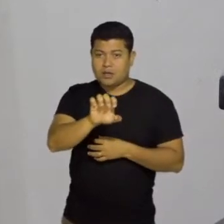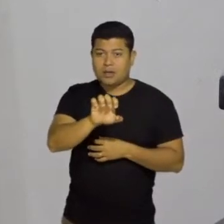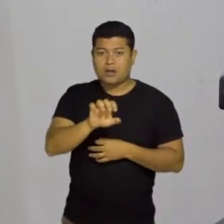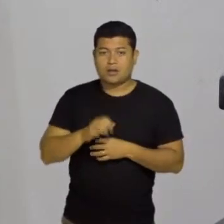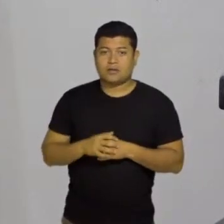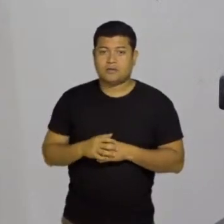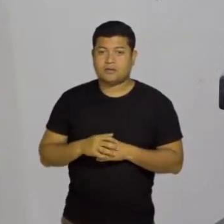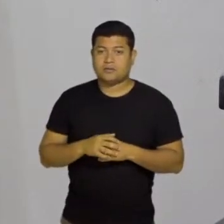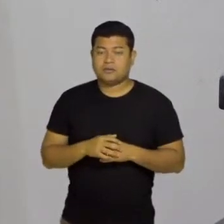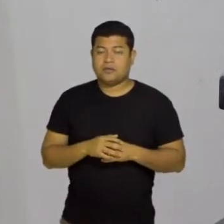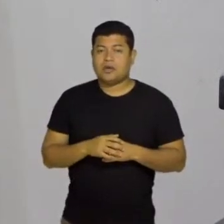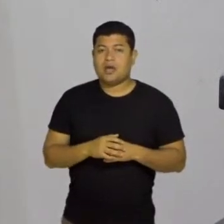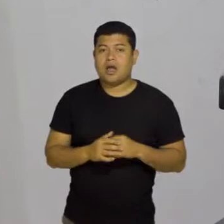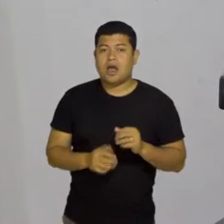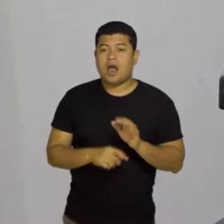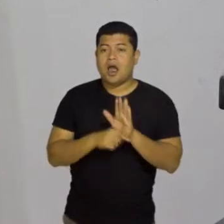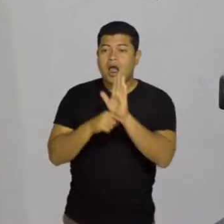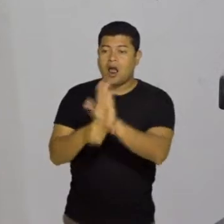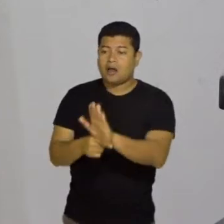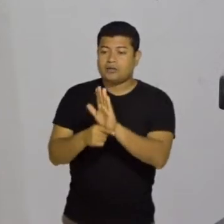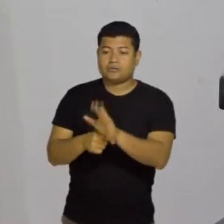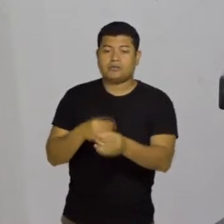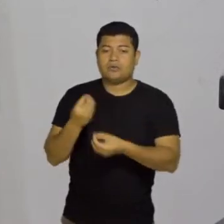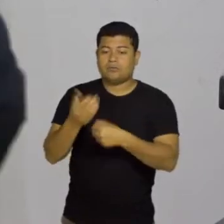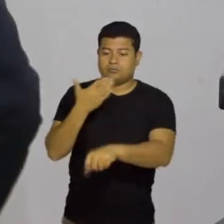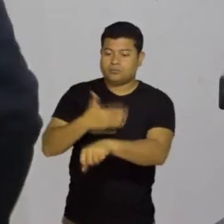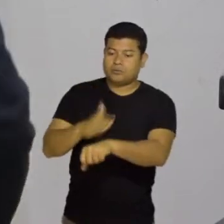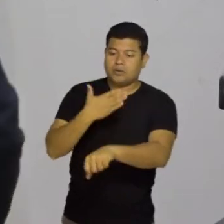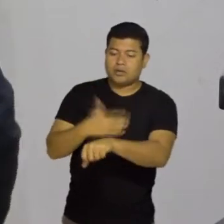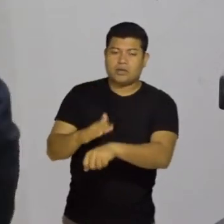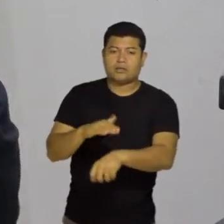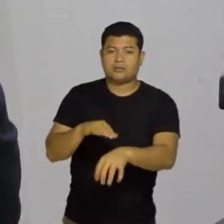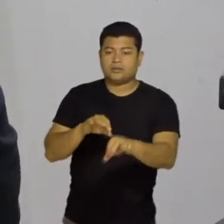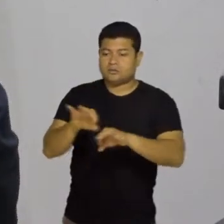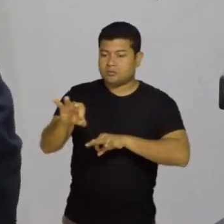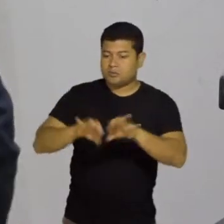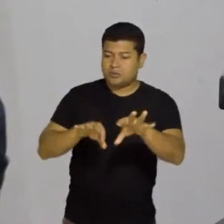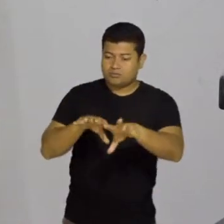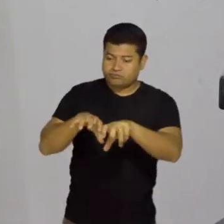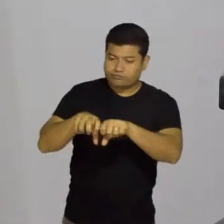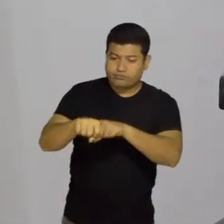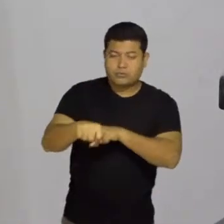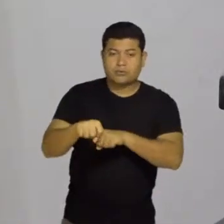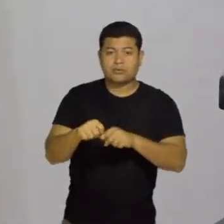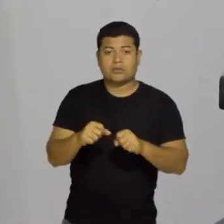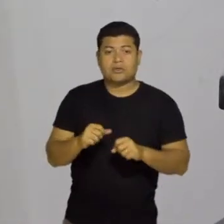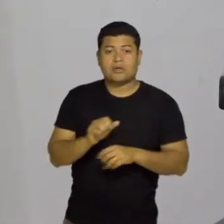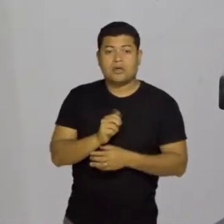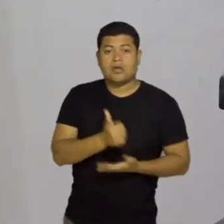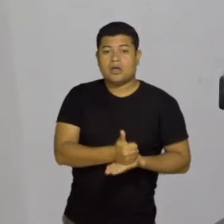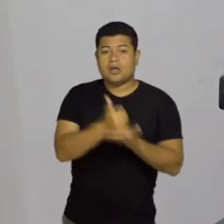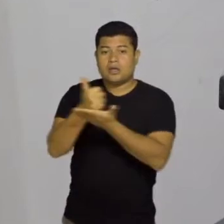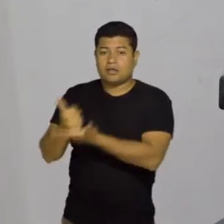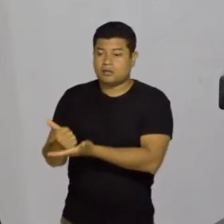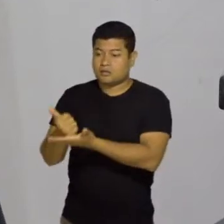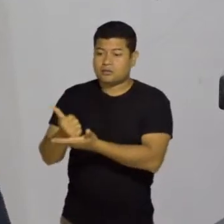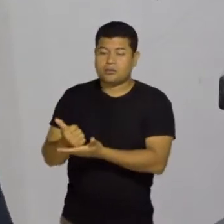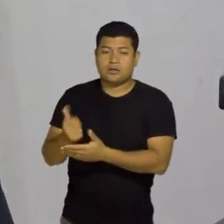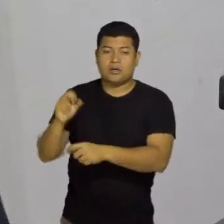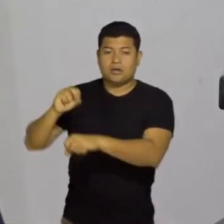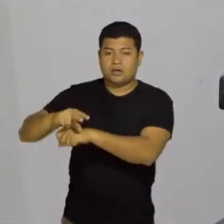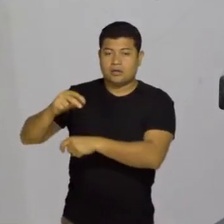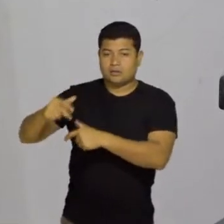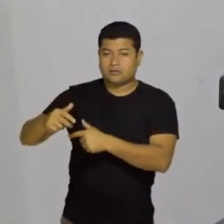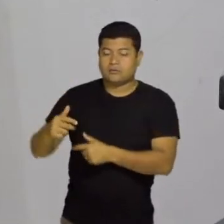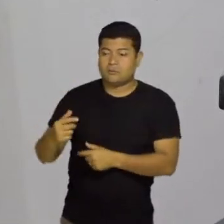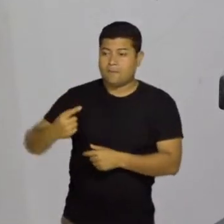guarnecendo-os de treinamento, de preparação e de encaminhamento para o mercado de trabalho. A nossa primeira